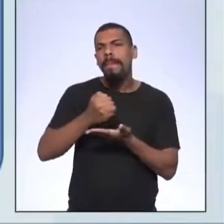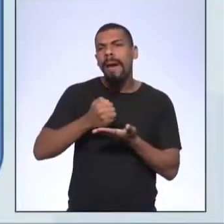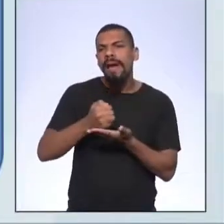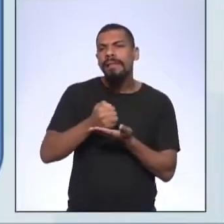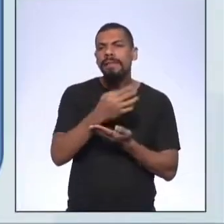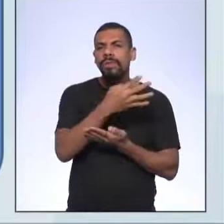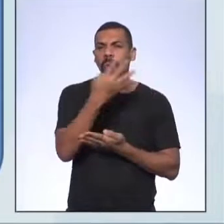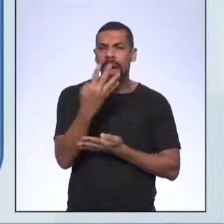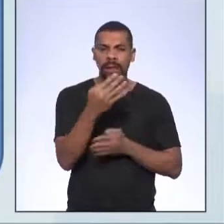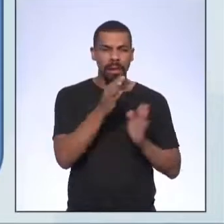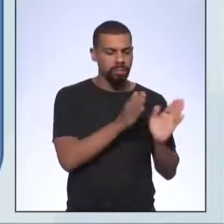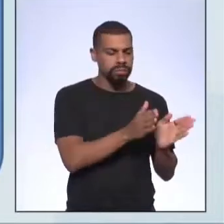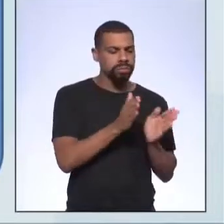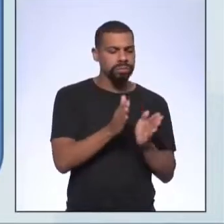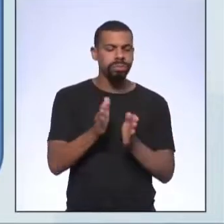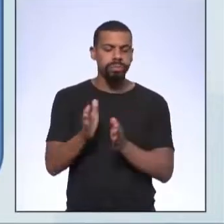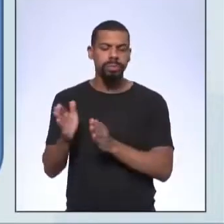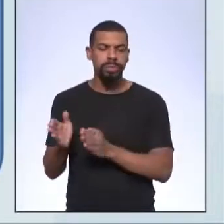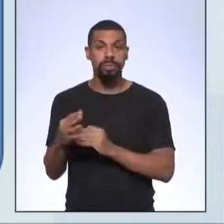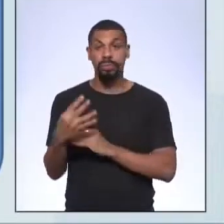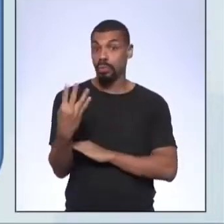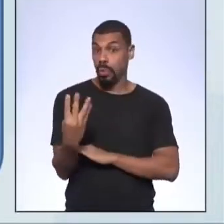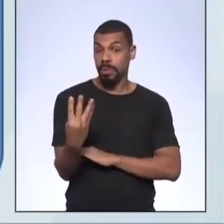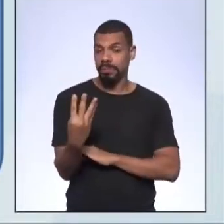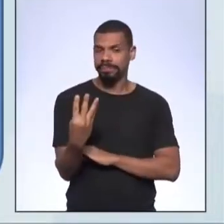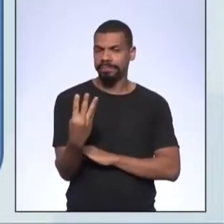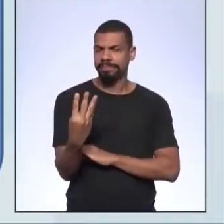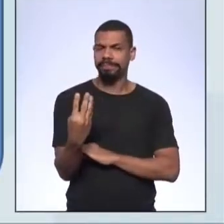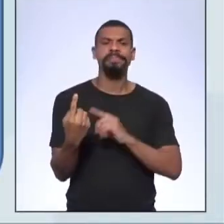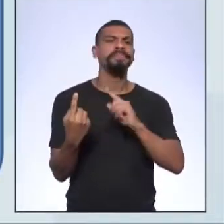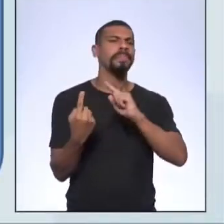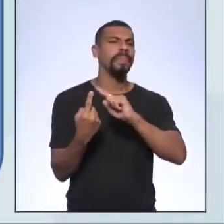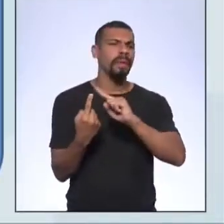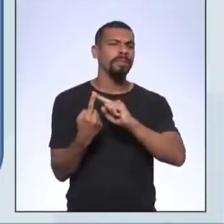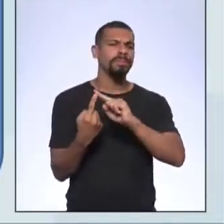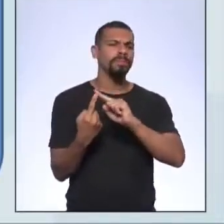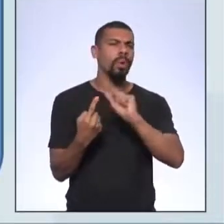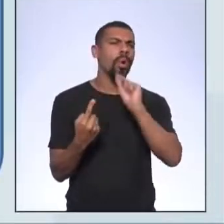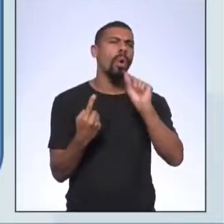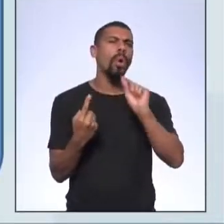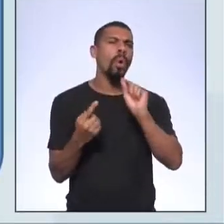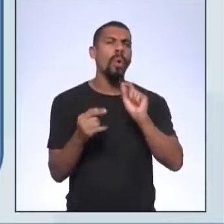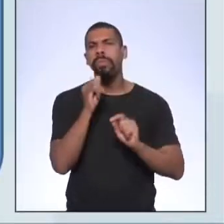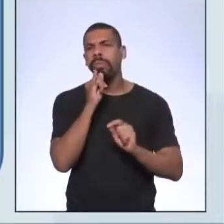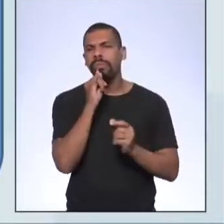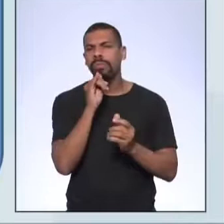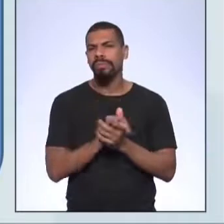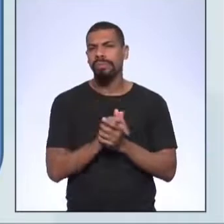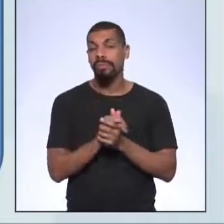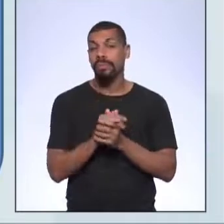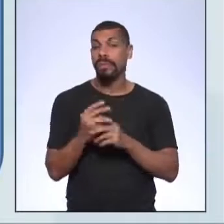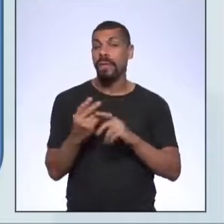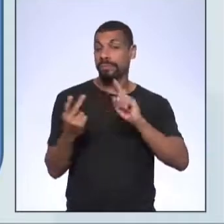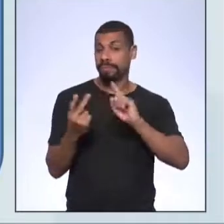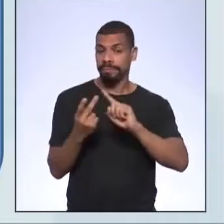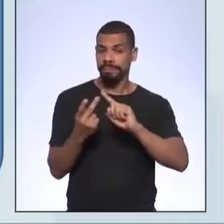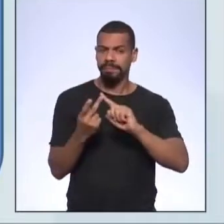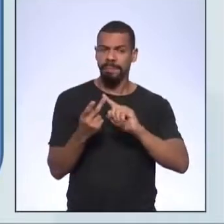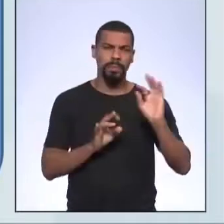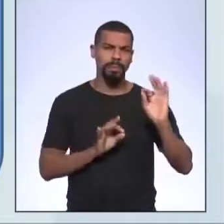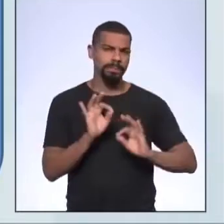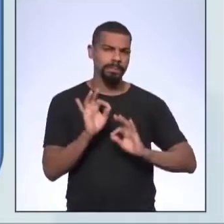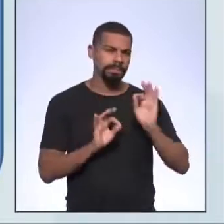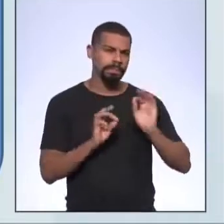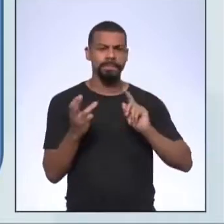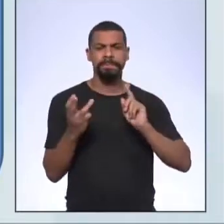dividido em quatro etapas sequenciais tá primeiro nós temos a etapa da conceituação depois a chegamos à etapa do